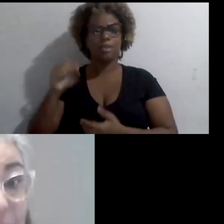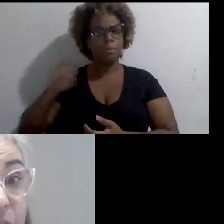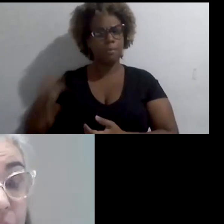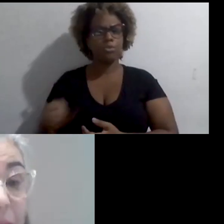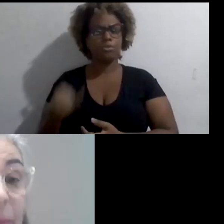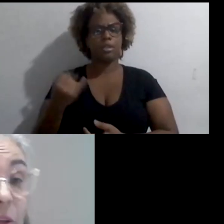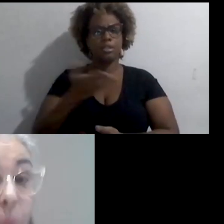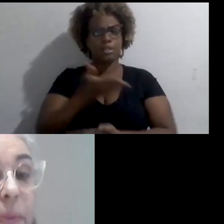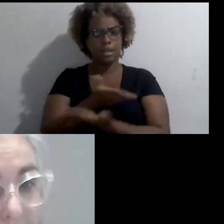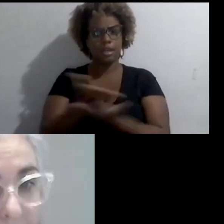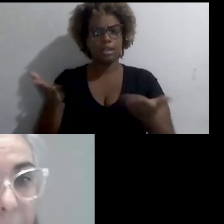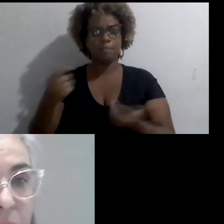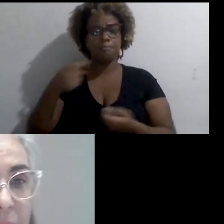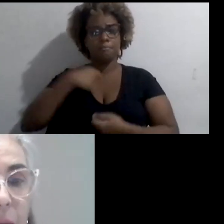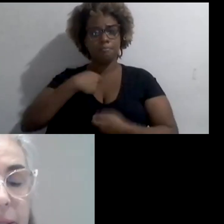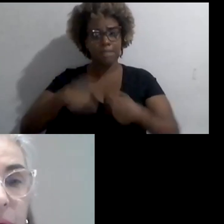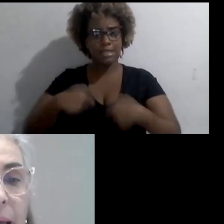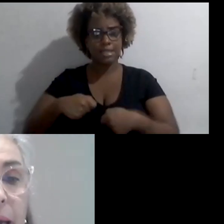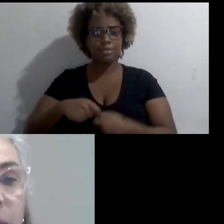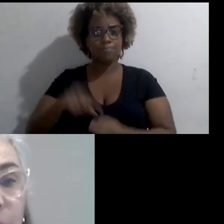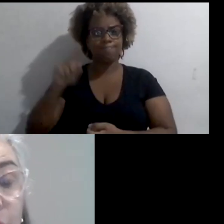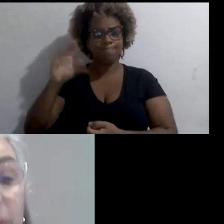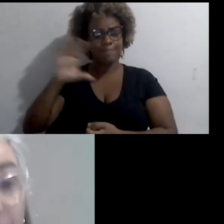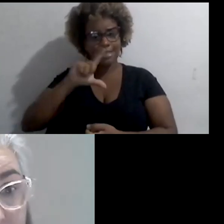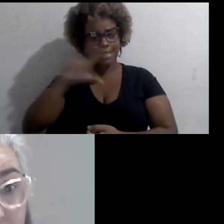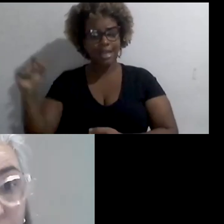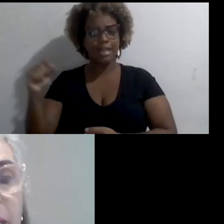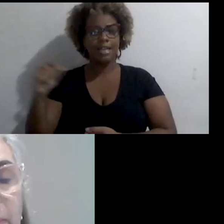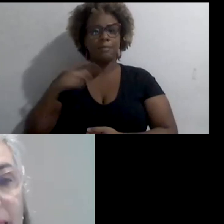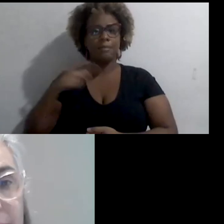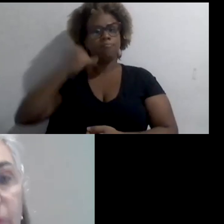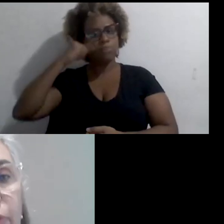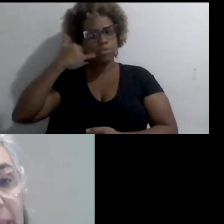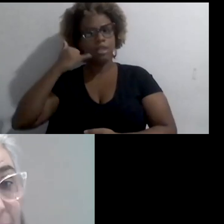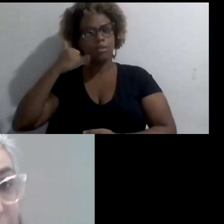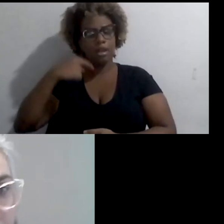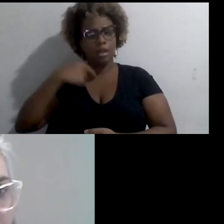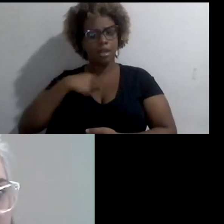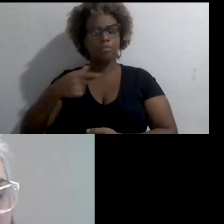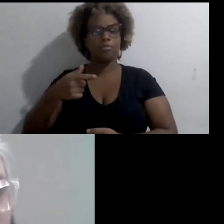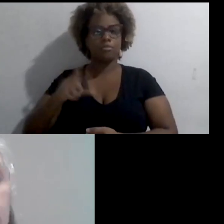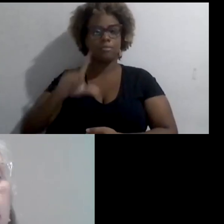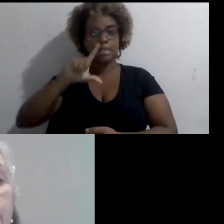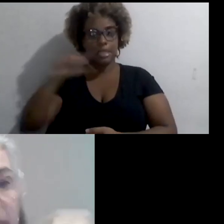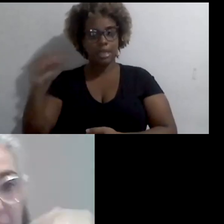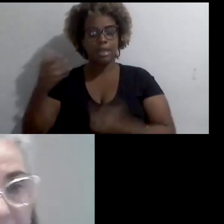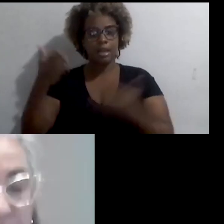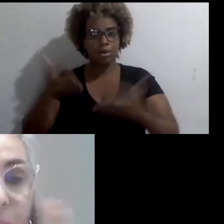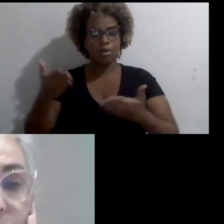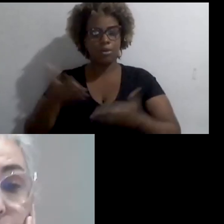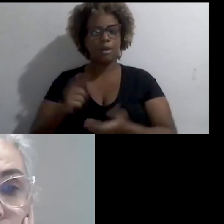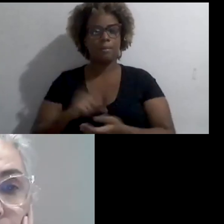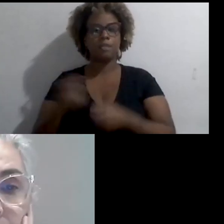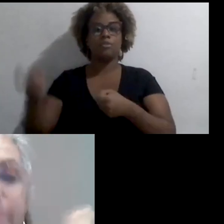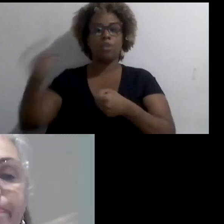vou ter que me desligar, mas eu vou me ligar pelo celular, porque eu estou em trânsito, mas eu vou sair desse espaço e vou entrar no